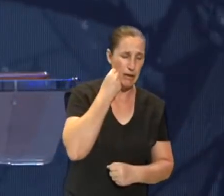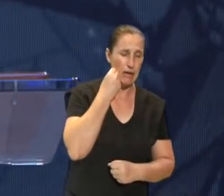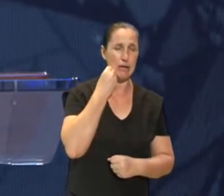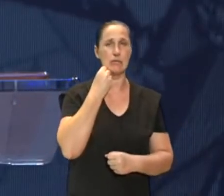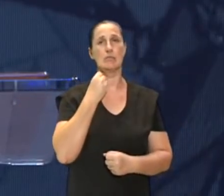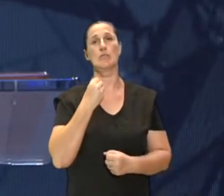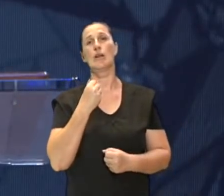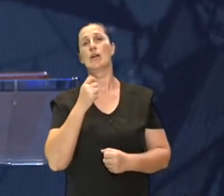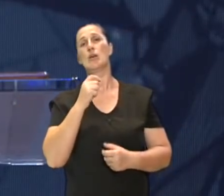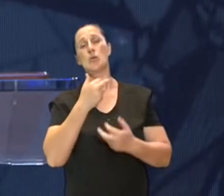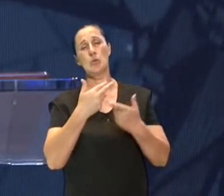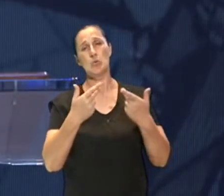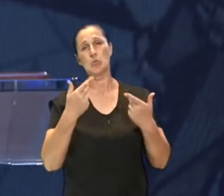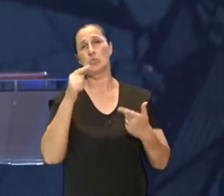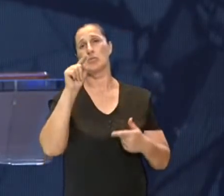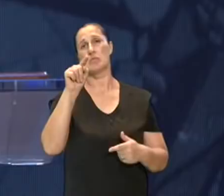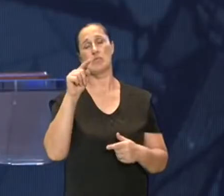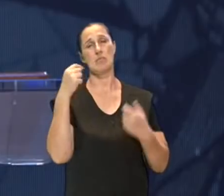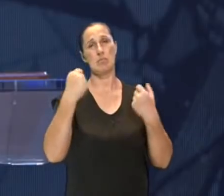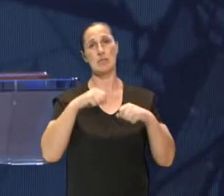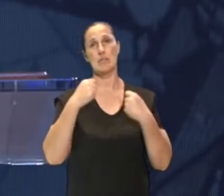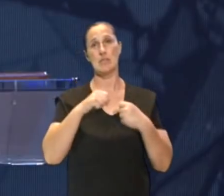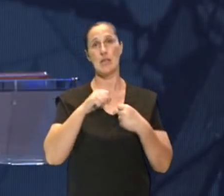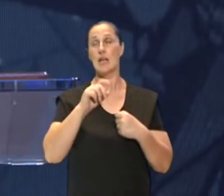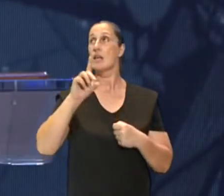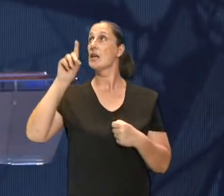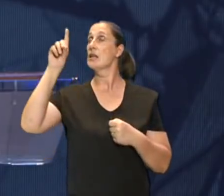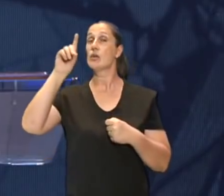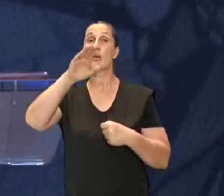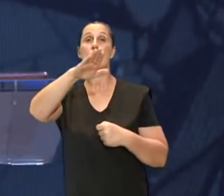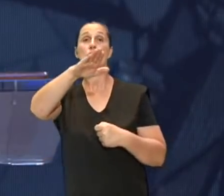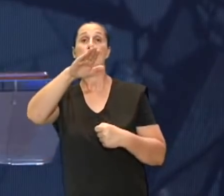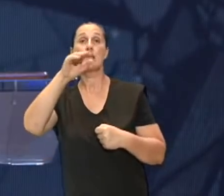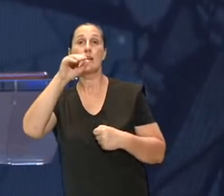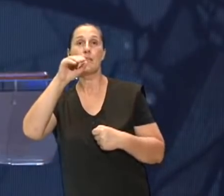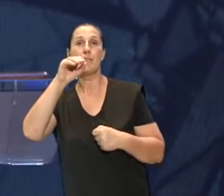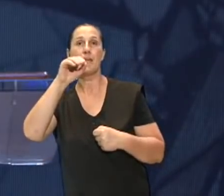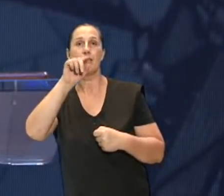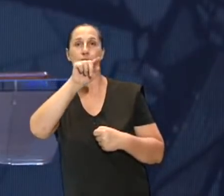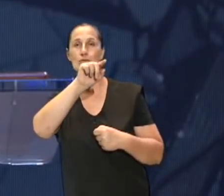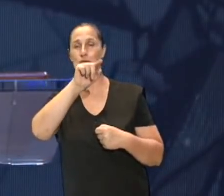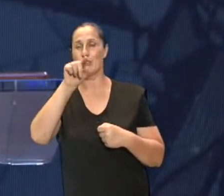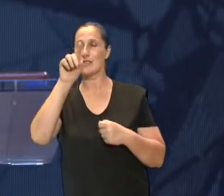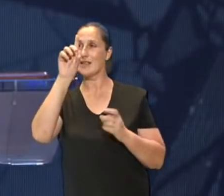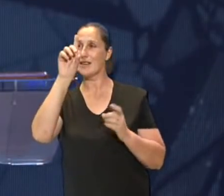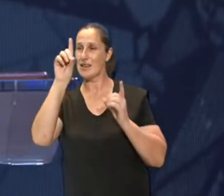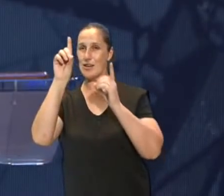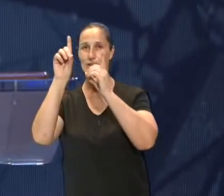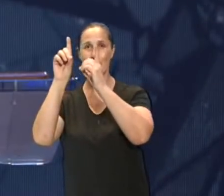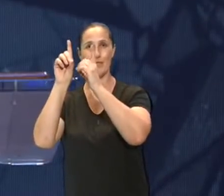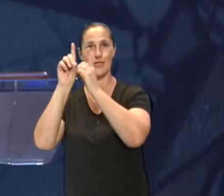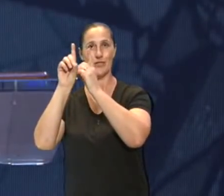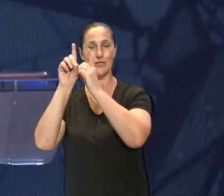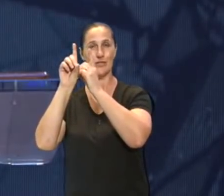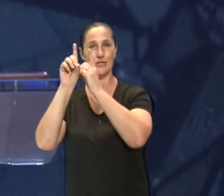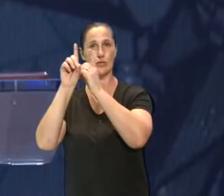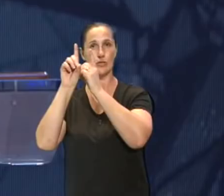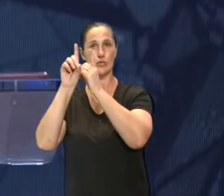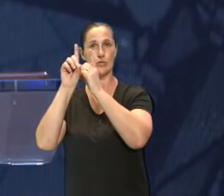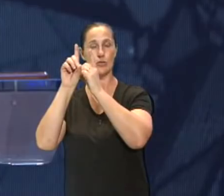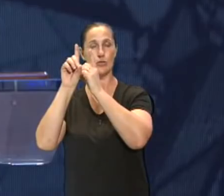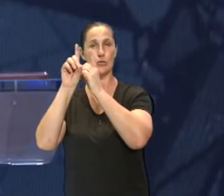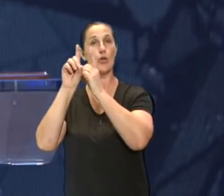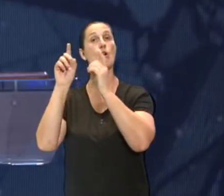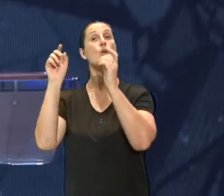necessidade. E olha, Ele o convida para um encontro com Ele. Um encontro na oração,